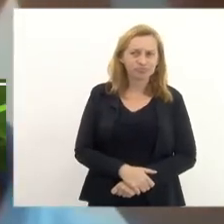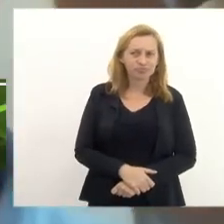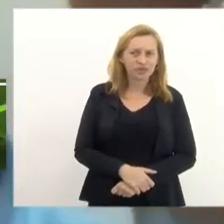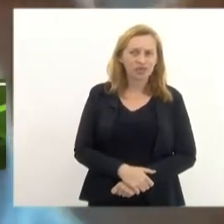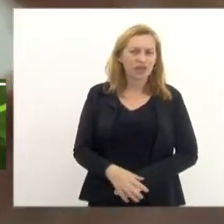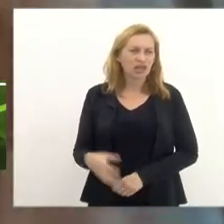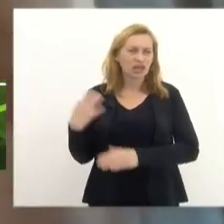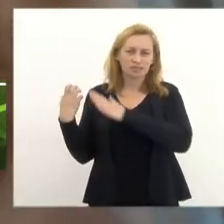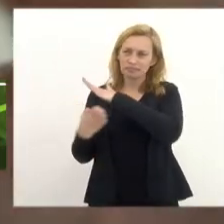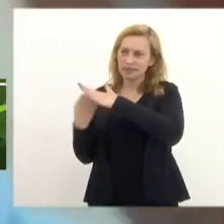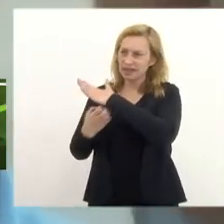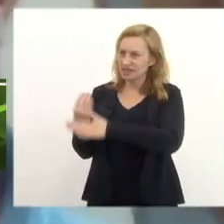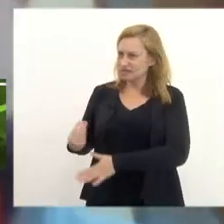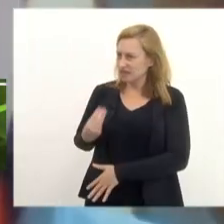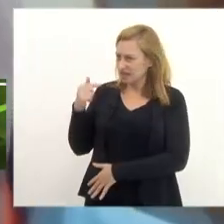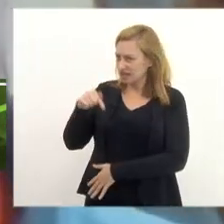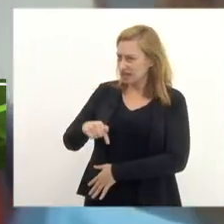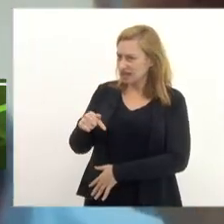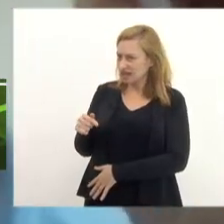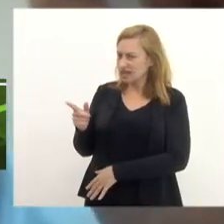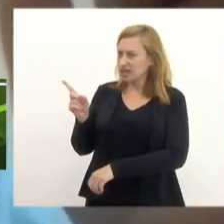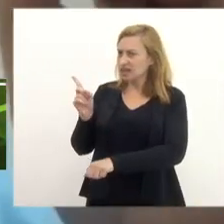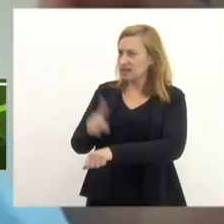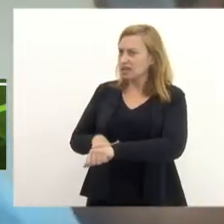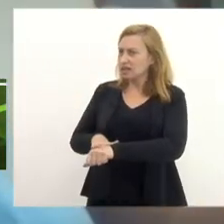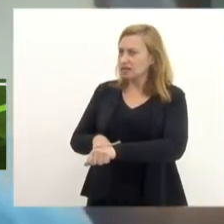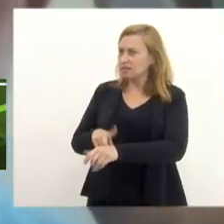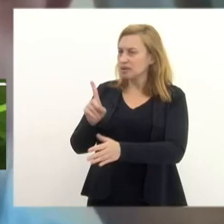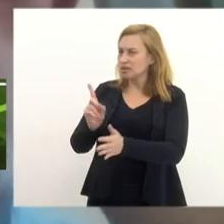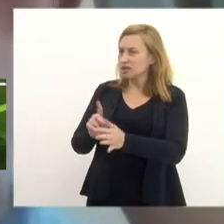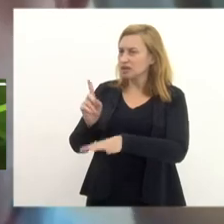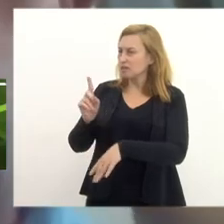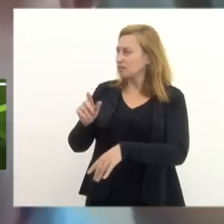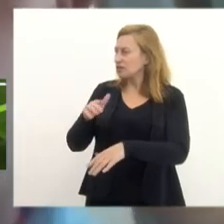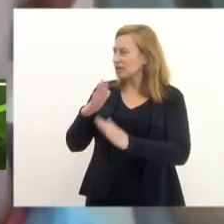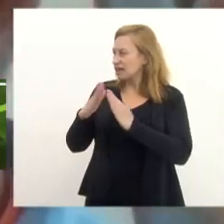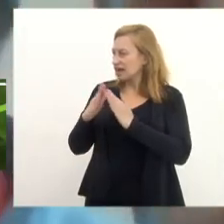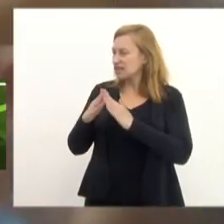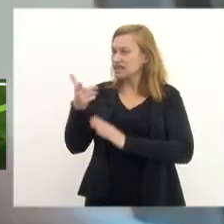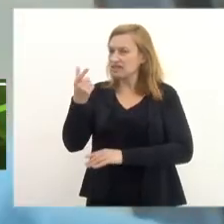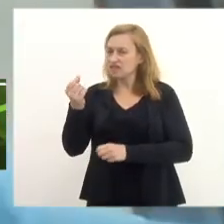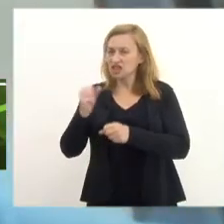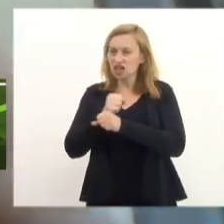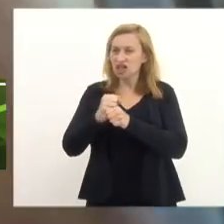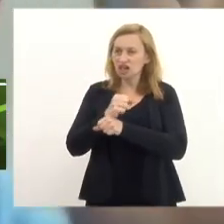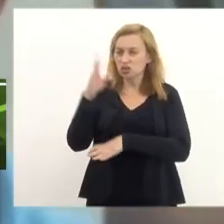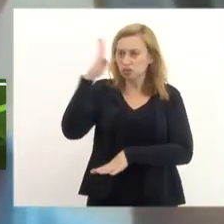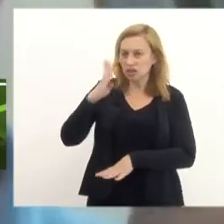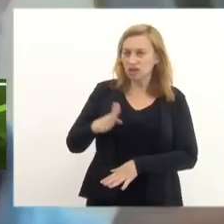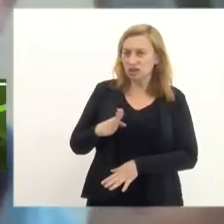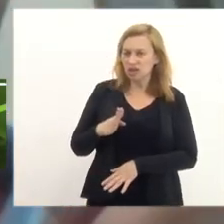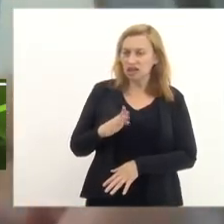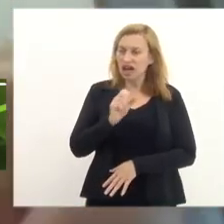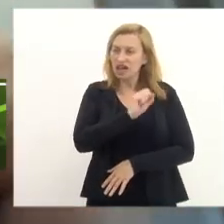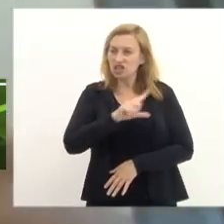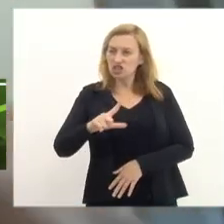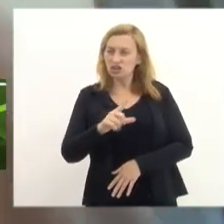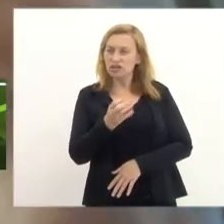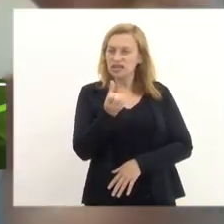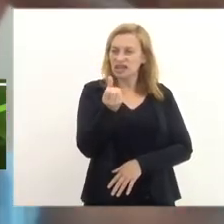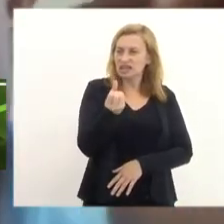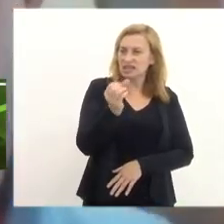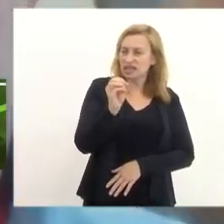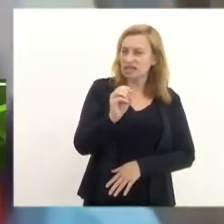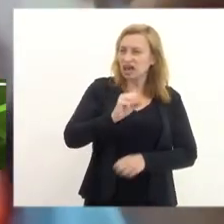dessas empresas que estão aqui. A que tem menos tempo de casa tem 20 anos no Brasil. A Shell tem 60 e tantos anos no Brasil.